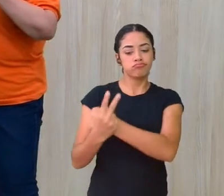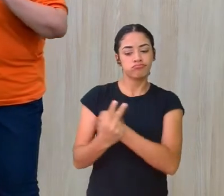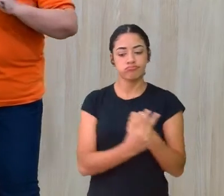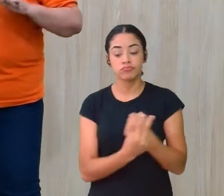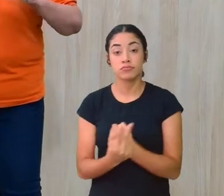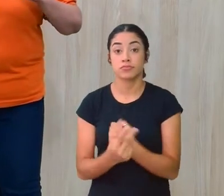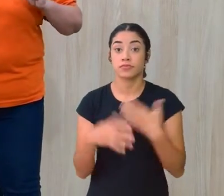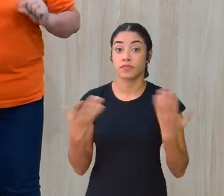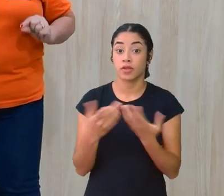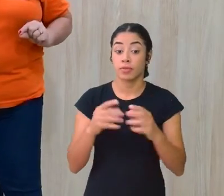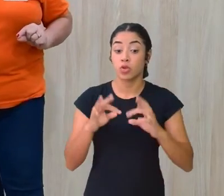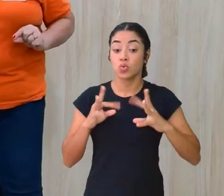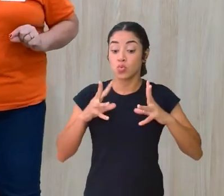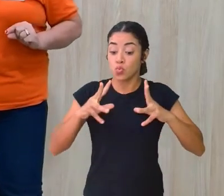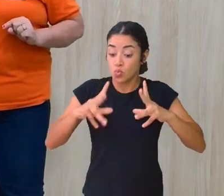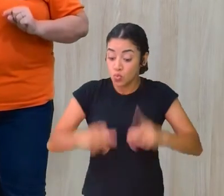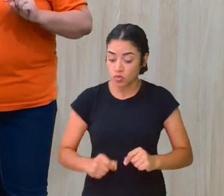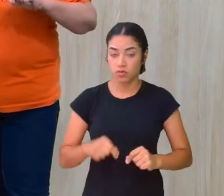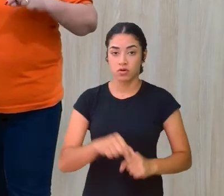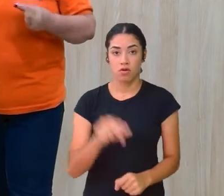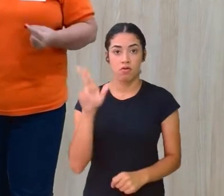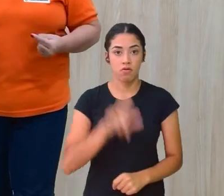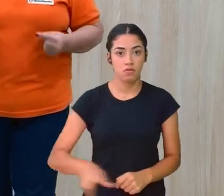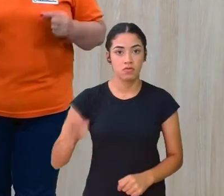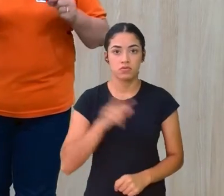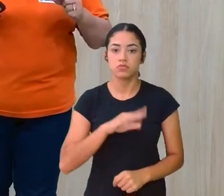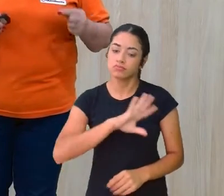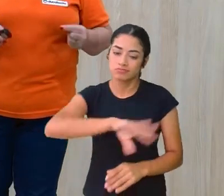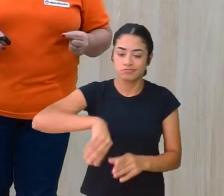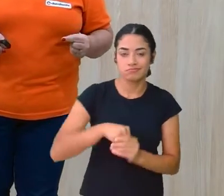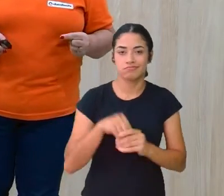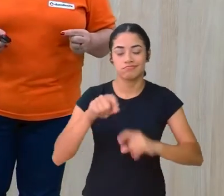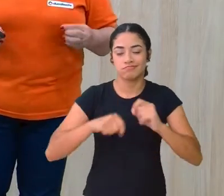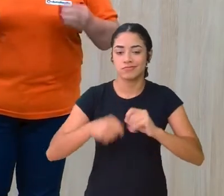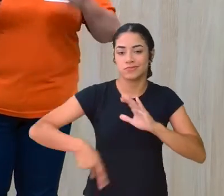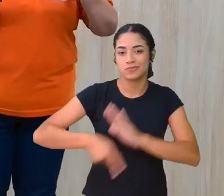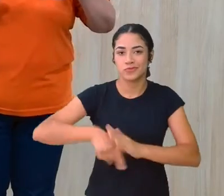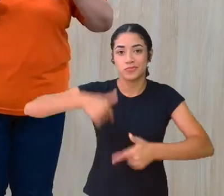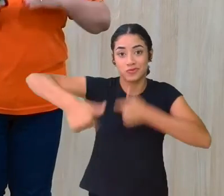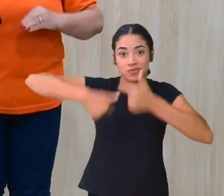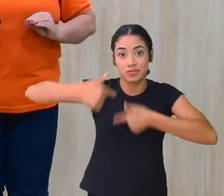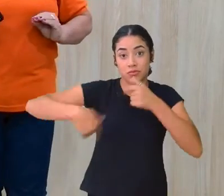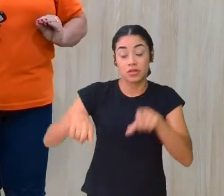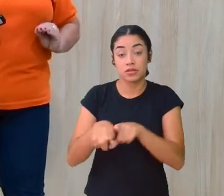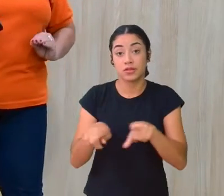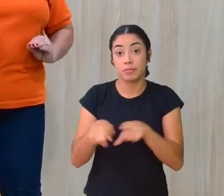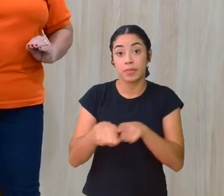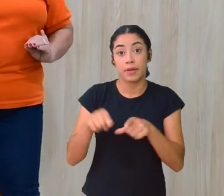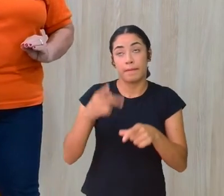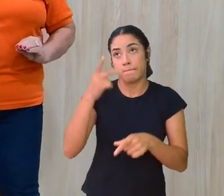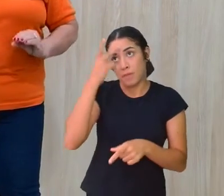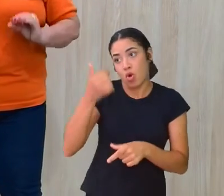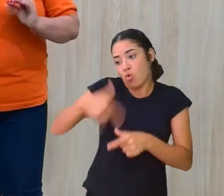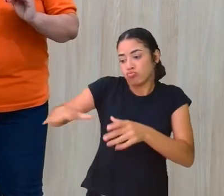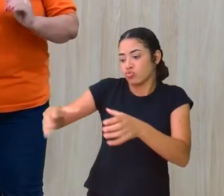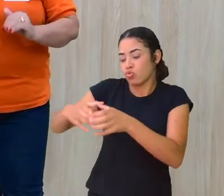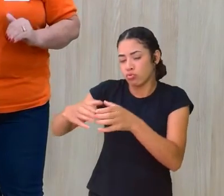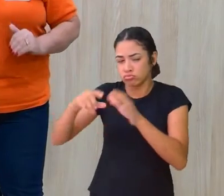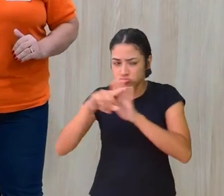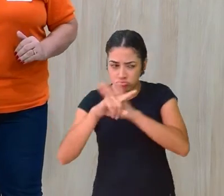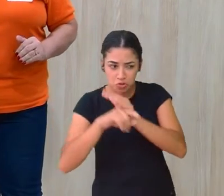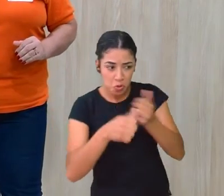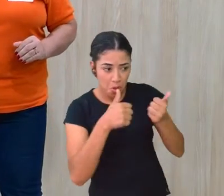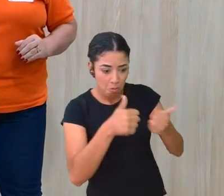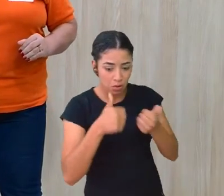os instrumentos que ele está utilizando, então faz parte desse tipo de trabalho e foi inspecionado por um outro grupo. Então aí o